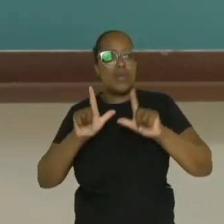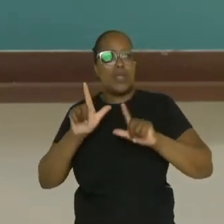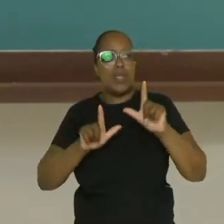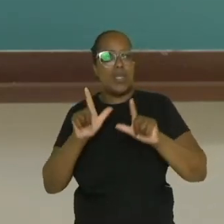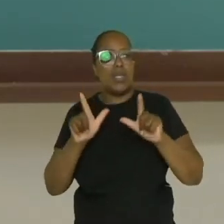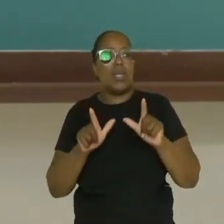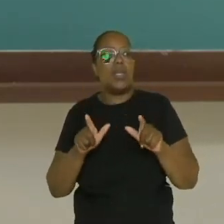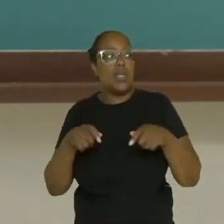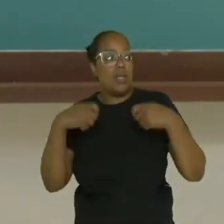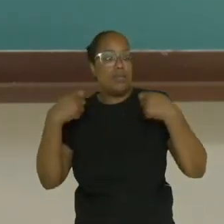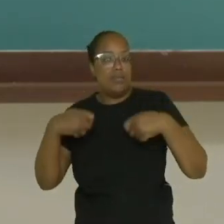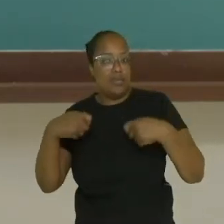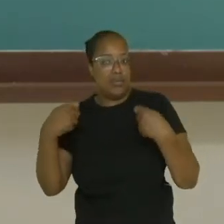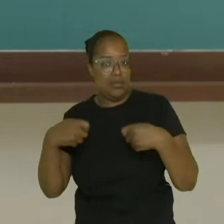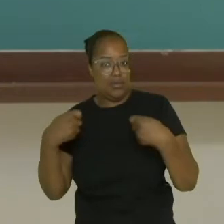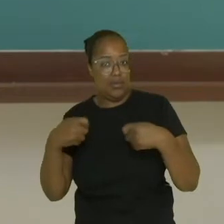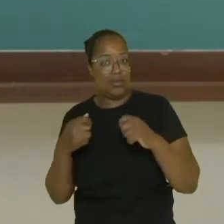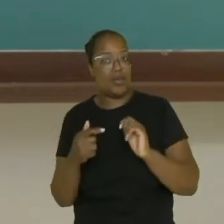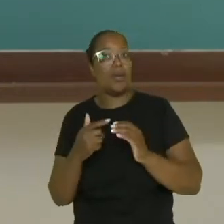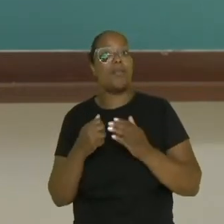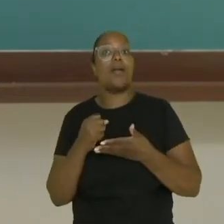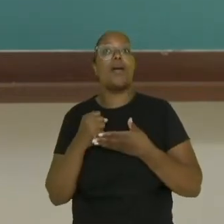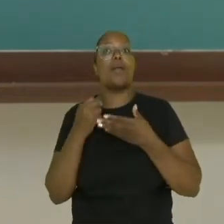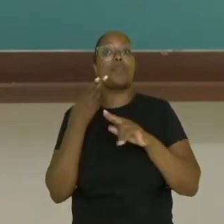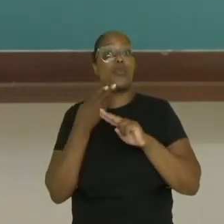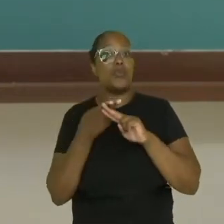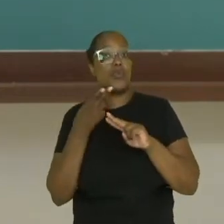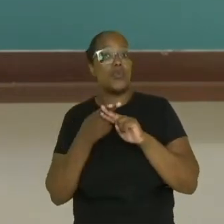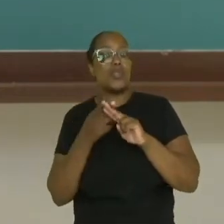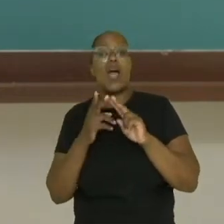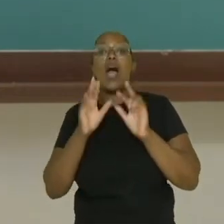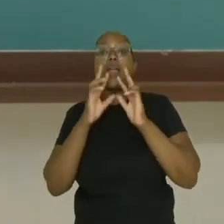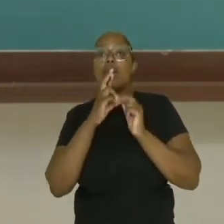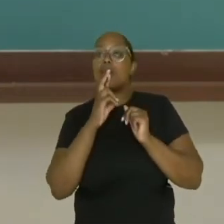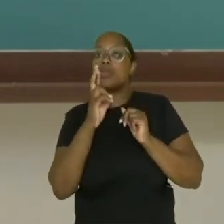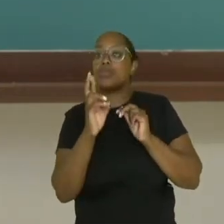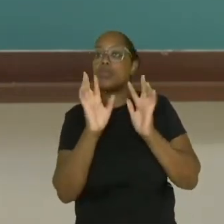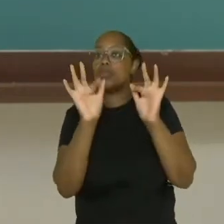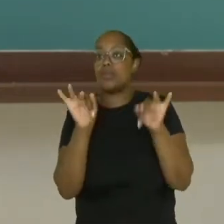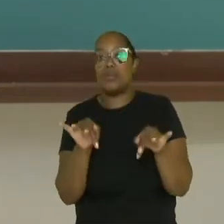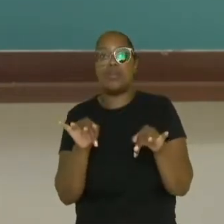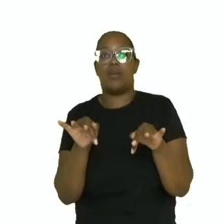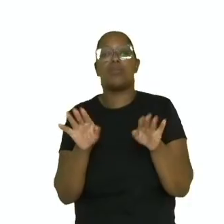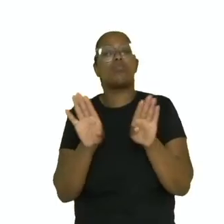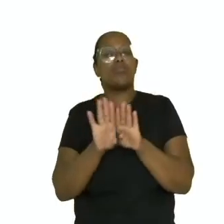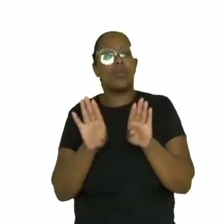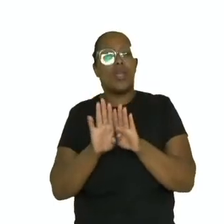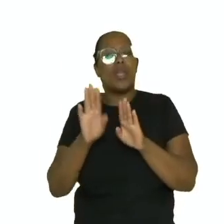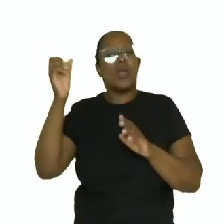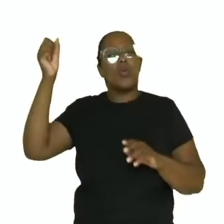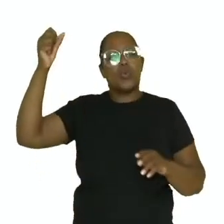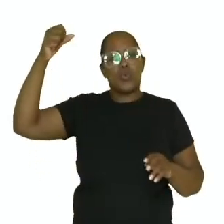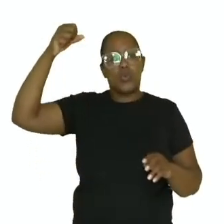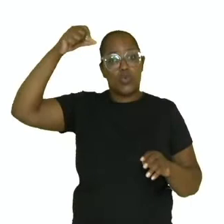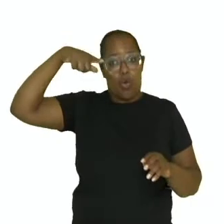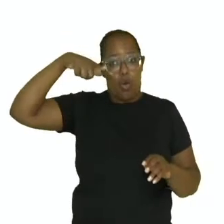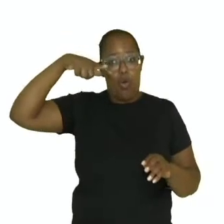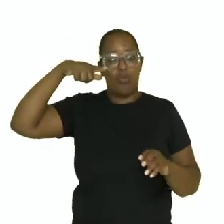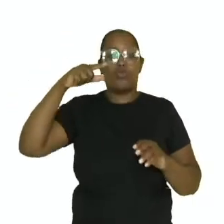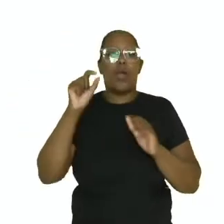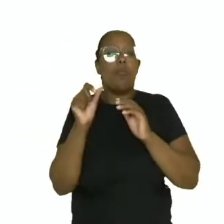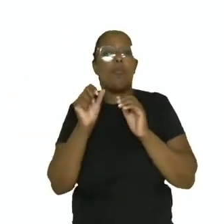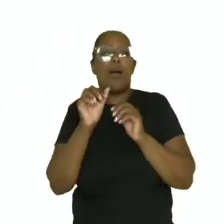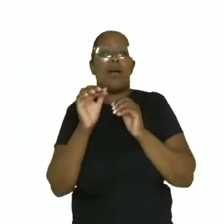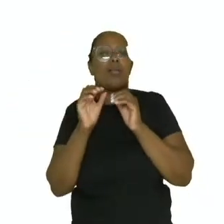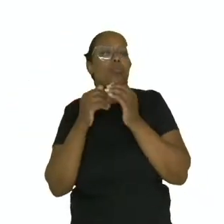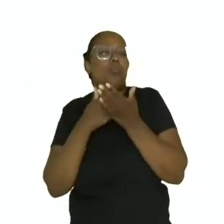é necessário para chegarmos ao resultado final, que é a televisão. O Sol, ele é uma fonte de luz primária,